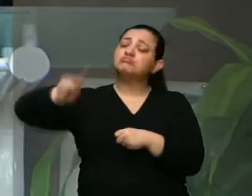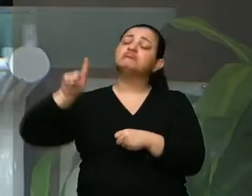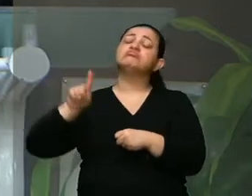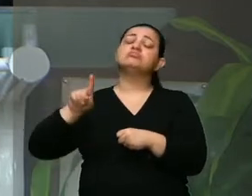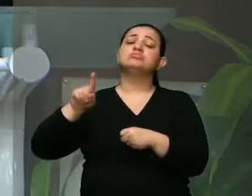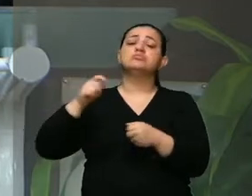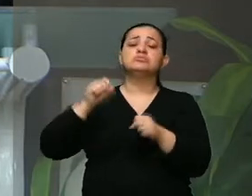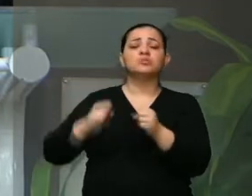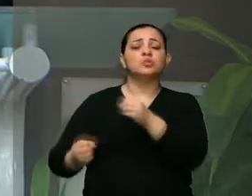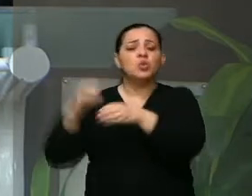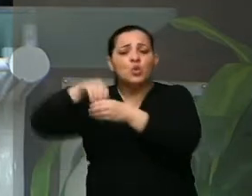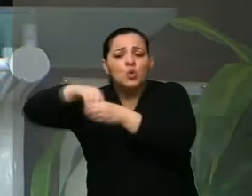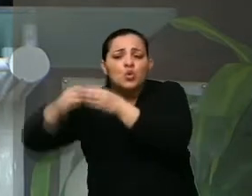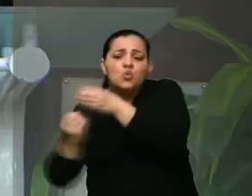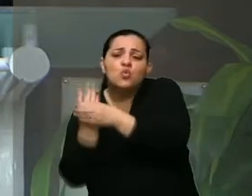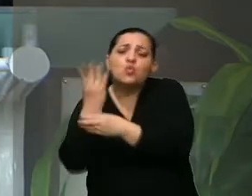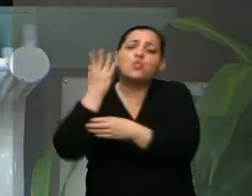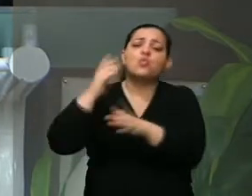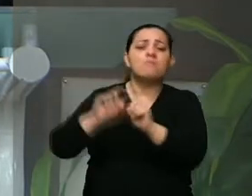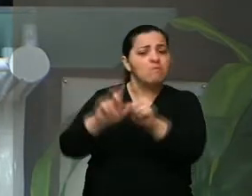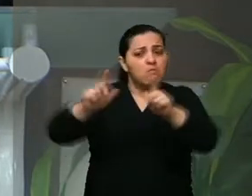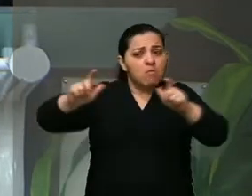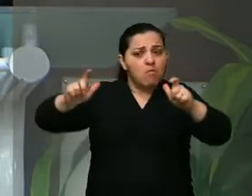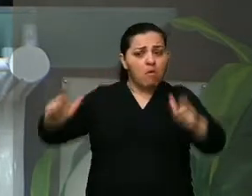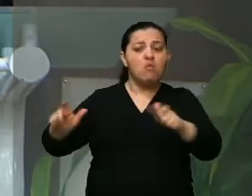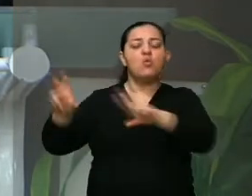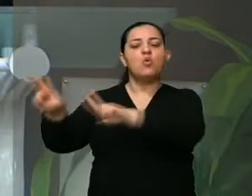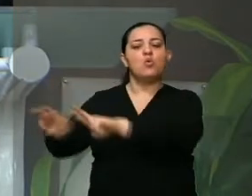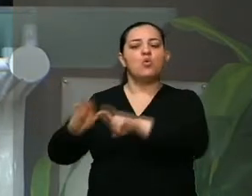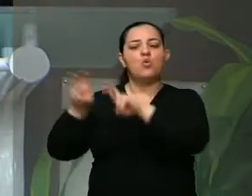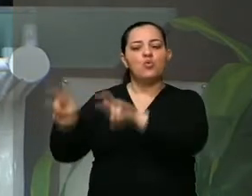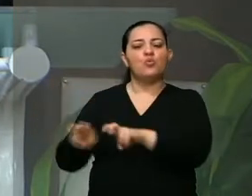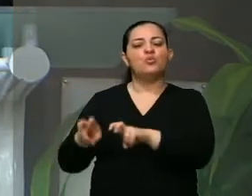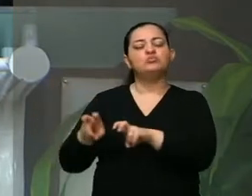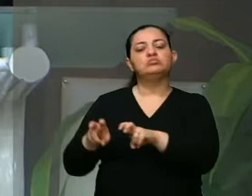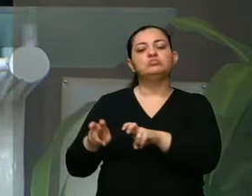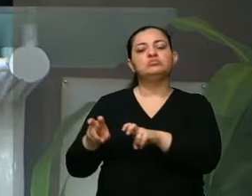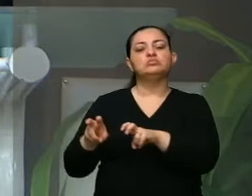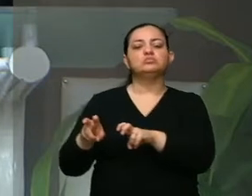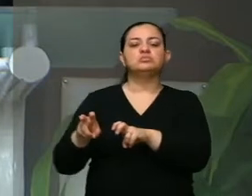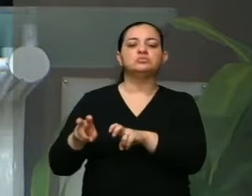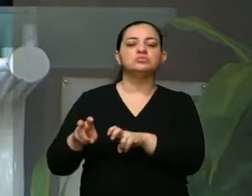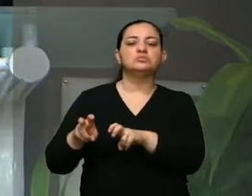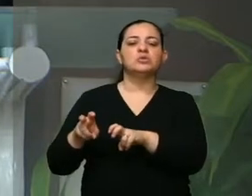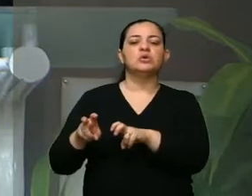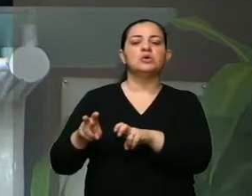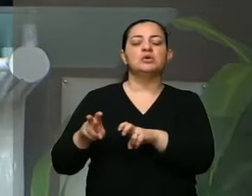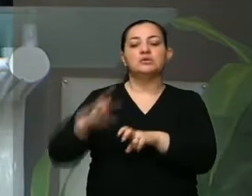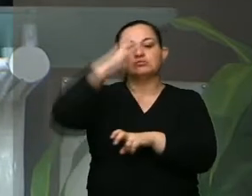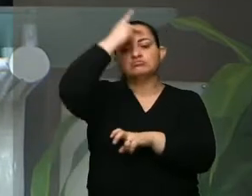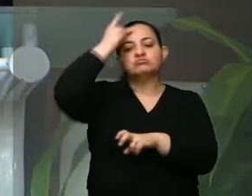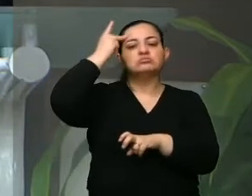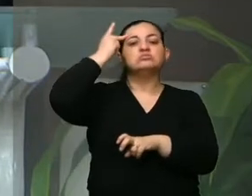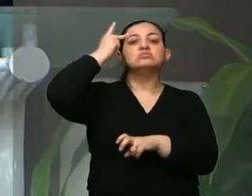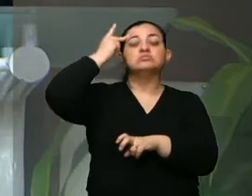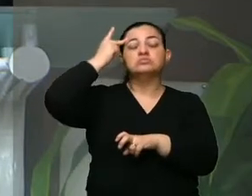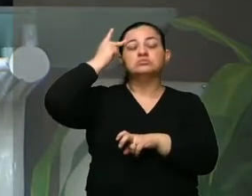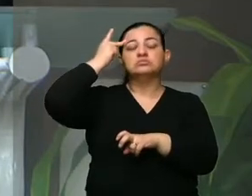plantar mais do que plantamos agora os aqueles que